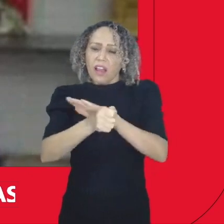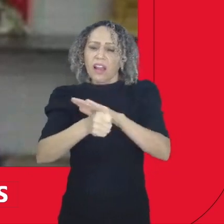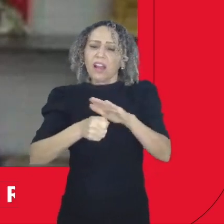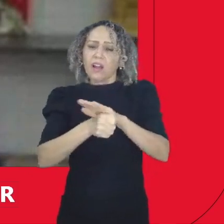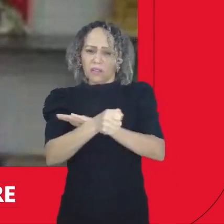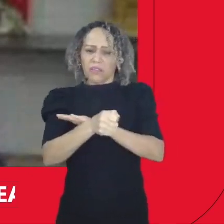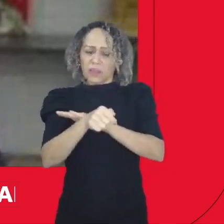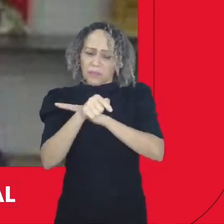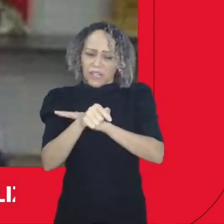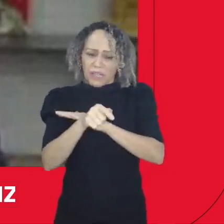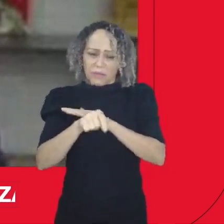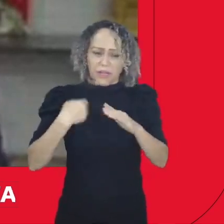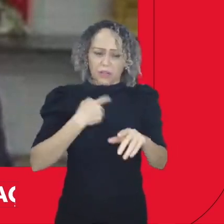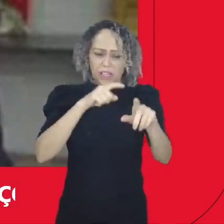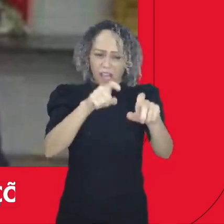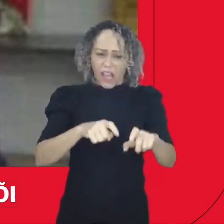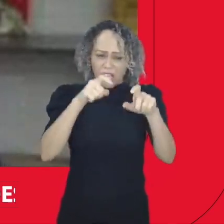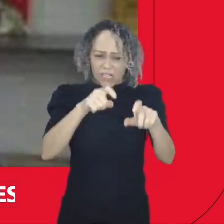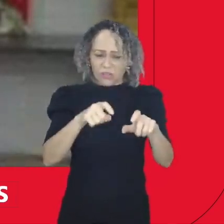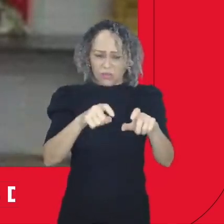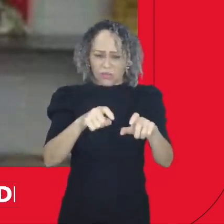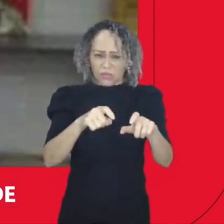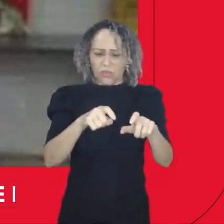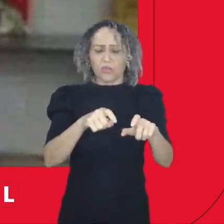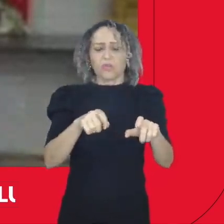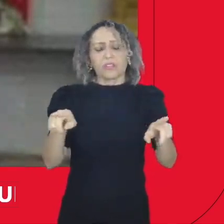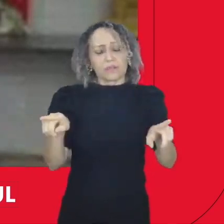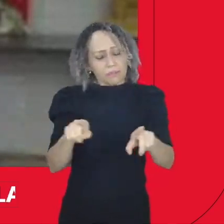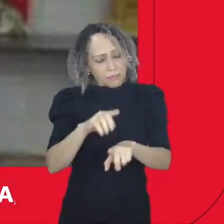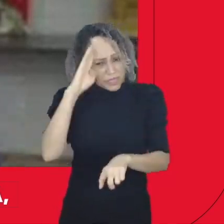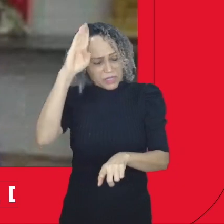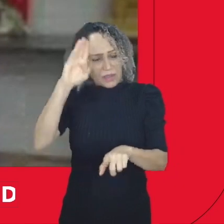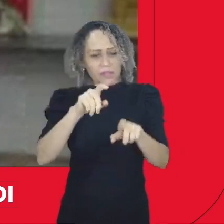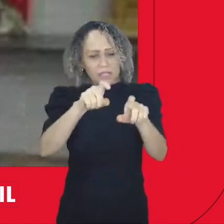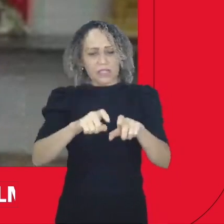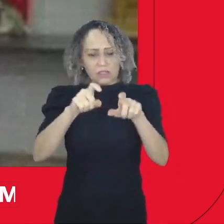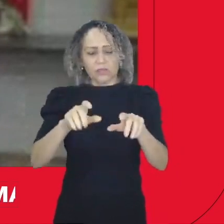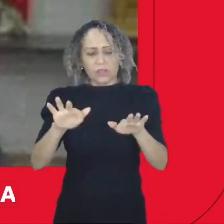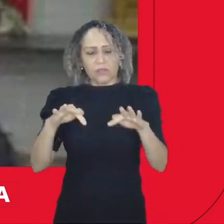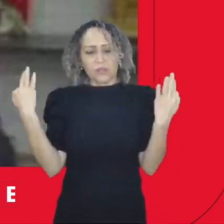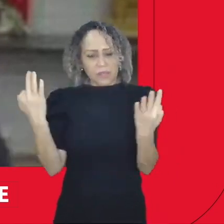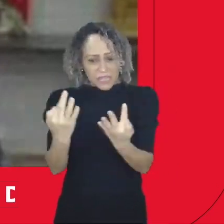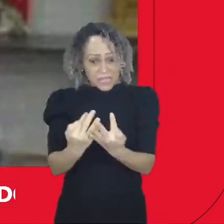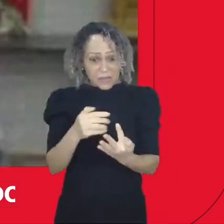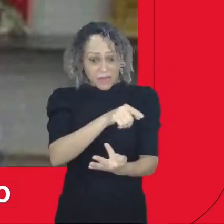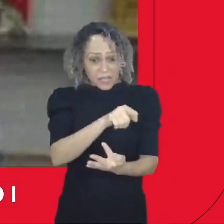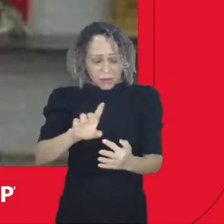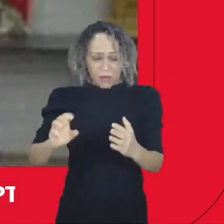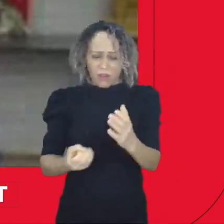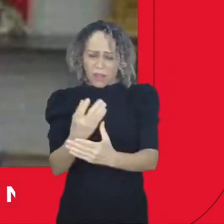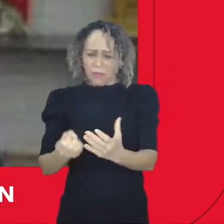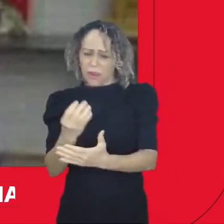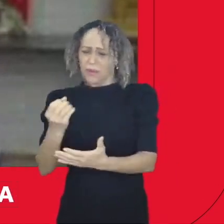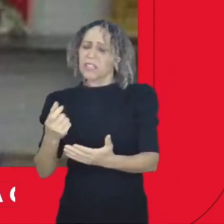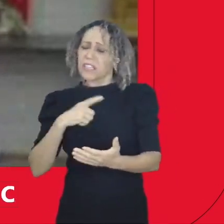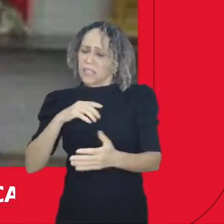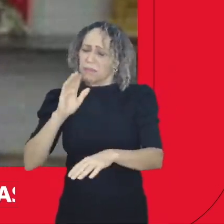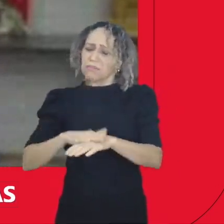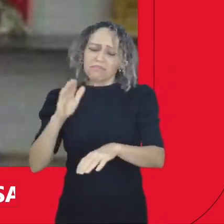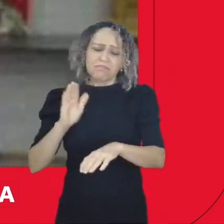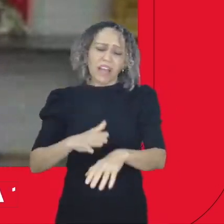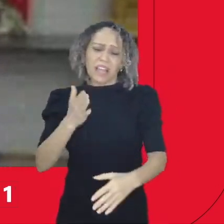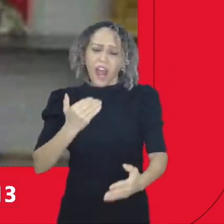gaúcha, especialmente para a agricultura familiar, para que se possa produzir mais, ter mais ofertas de alimento, para a gente baratear